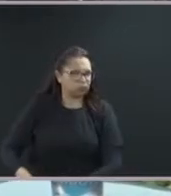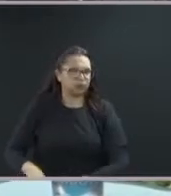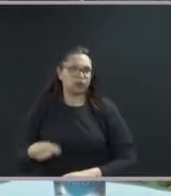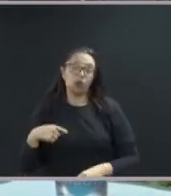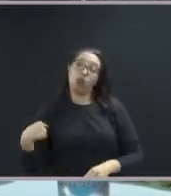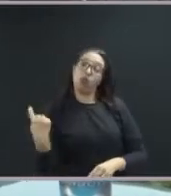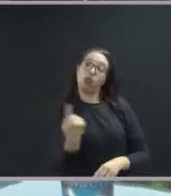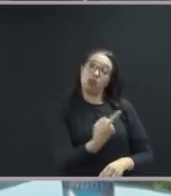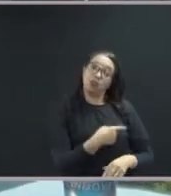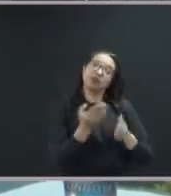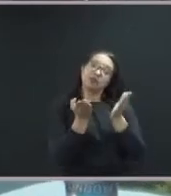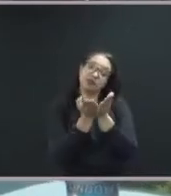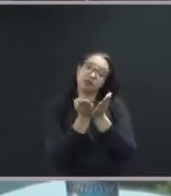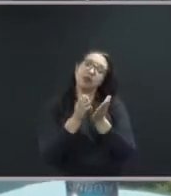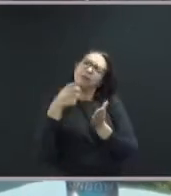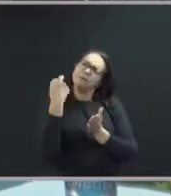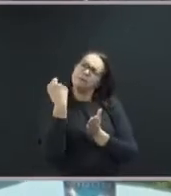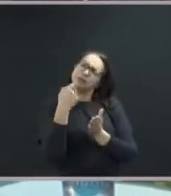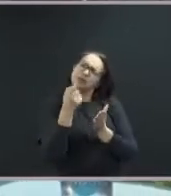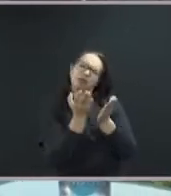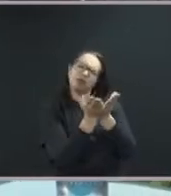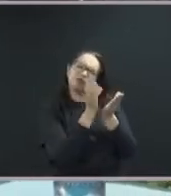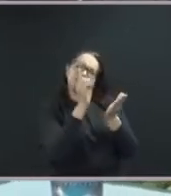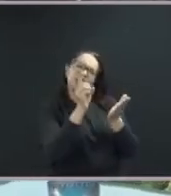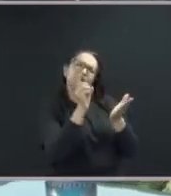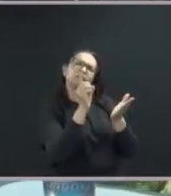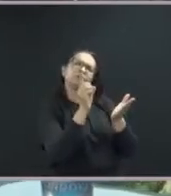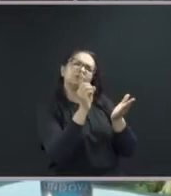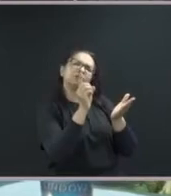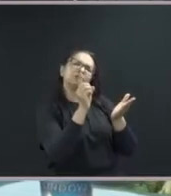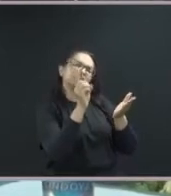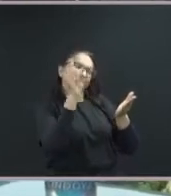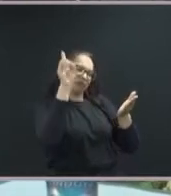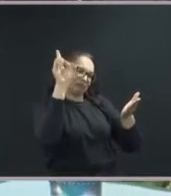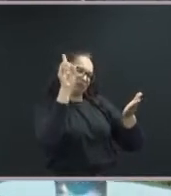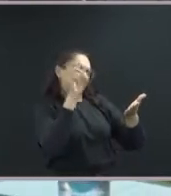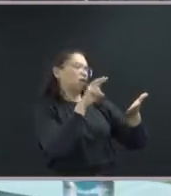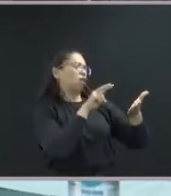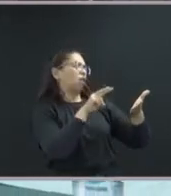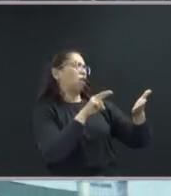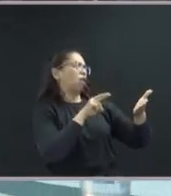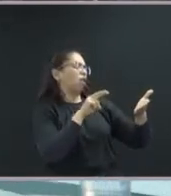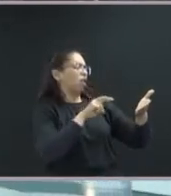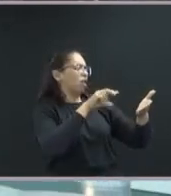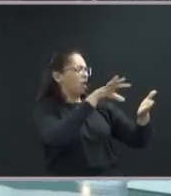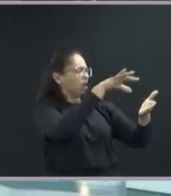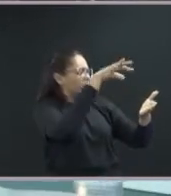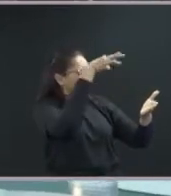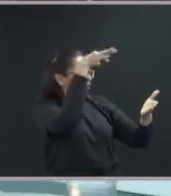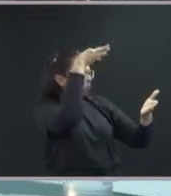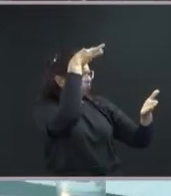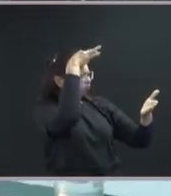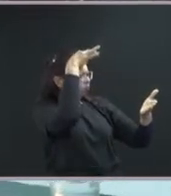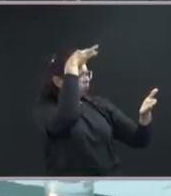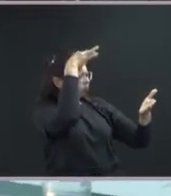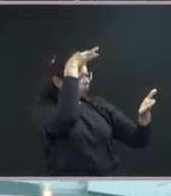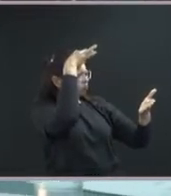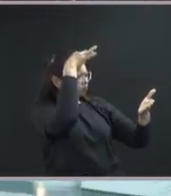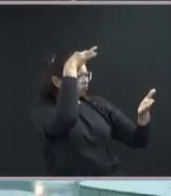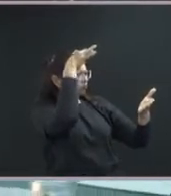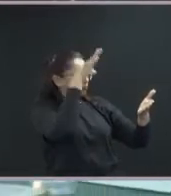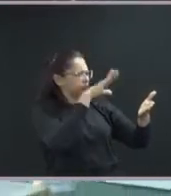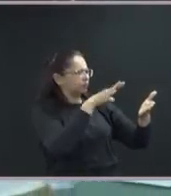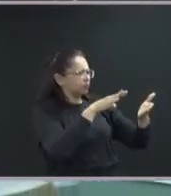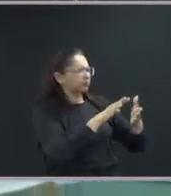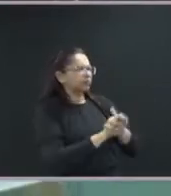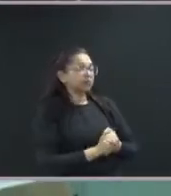Bíblia, tem que meditar na Bíblia. Aí o irmão fala, pastor, isso é fanatismo. Aí você vai para a faculdade, estuda